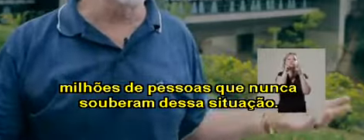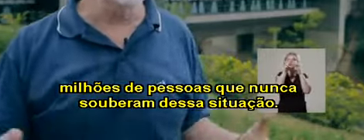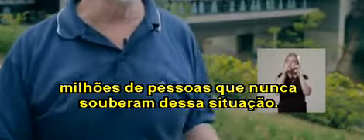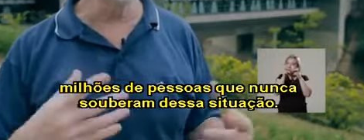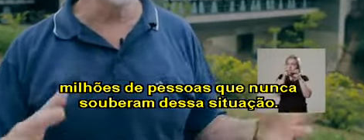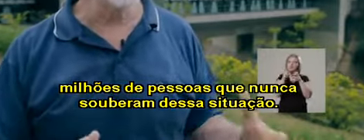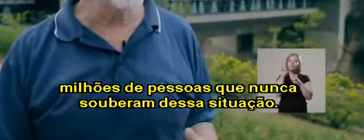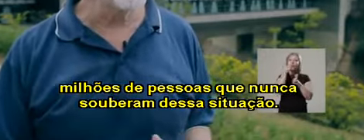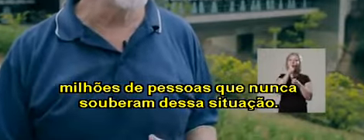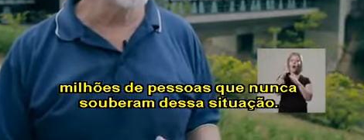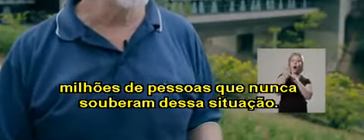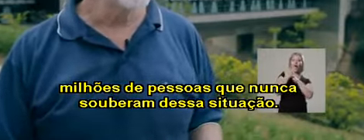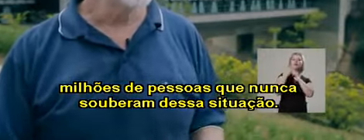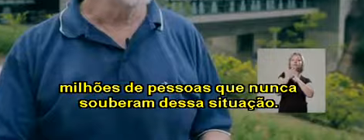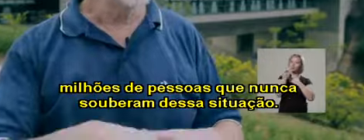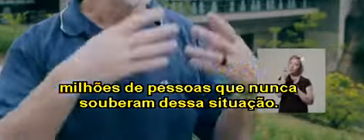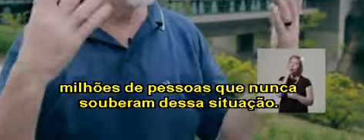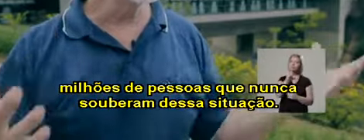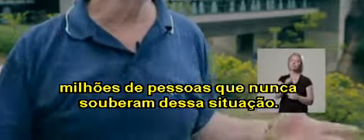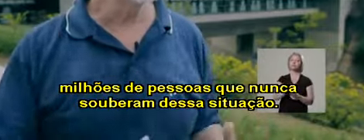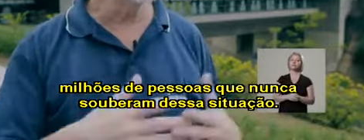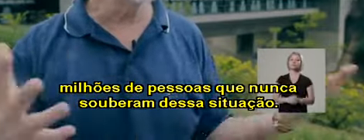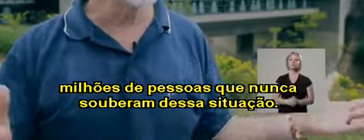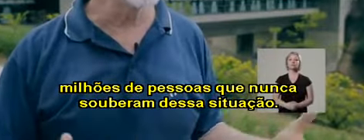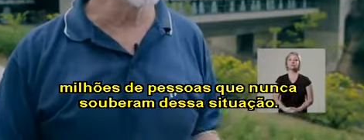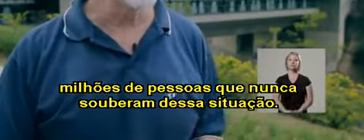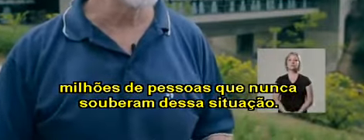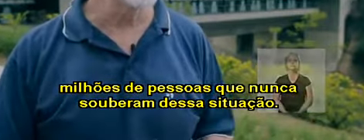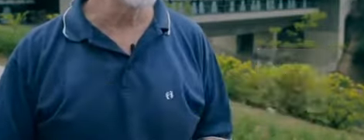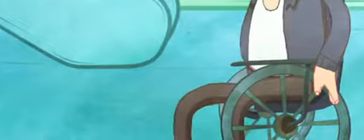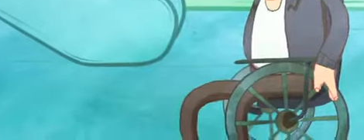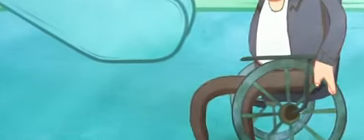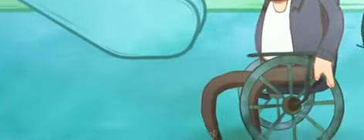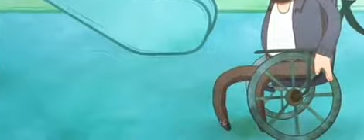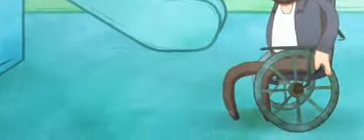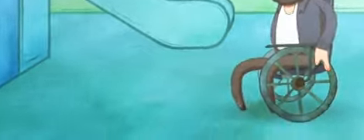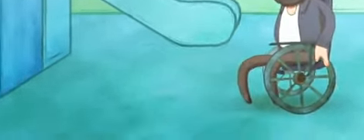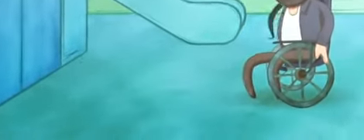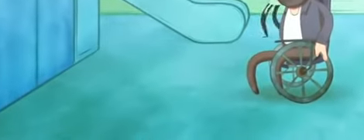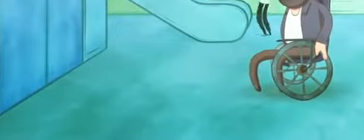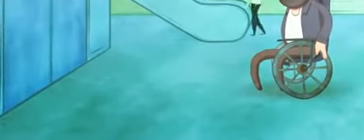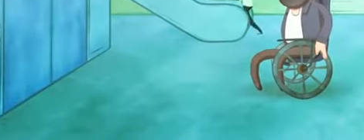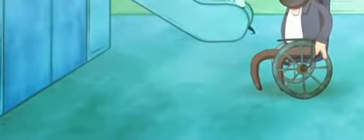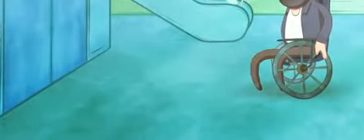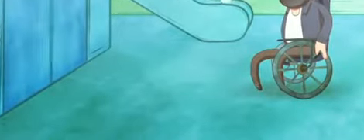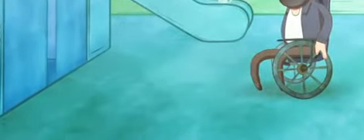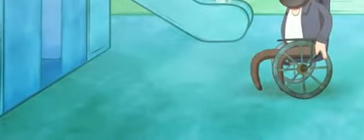milhões e atinge milhões de pessoas que nem nunca souberam dessa situação.